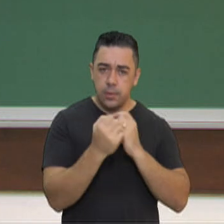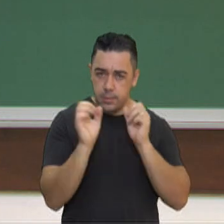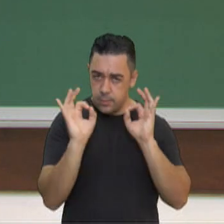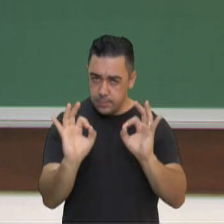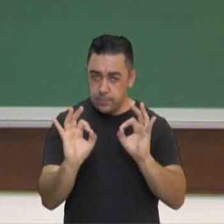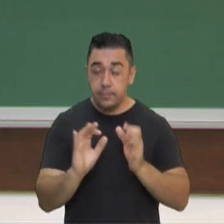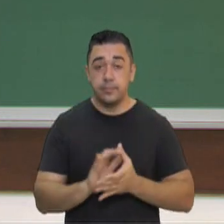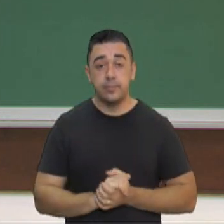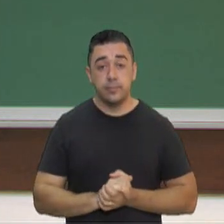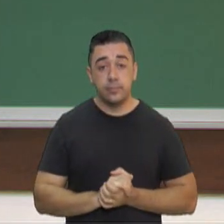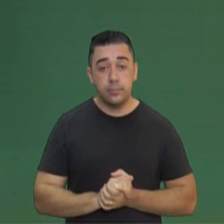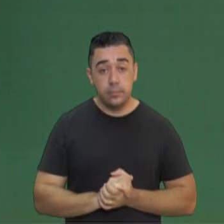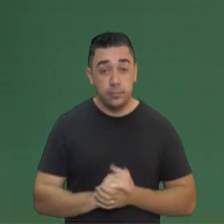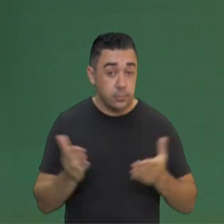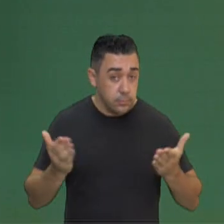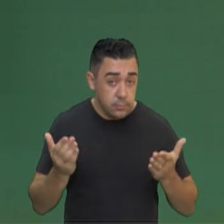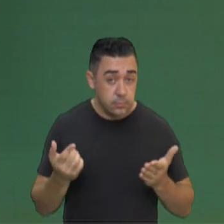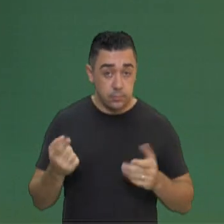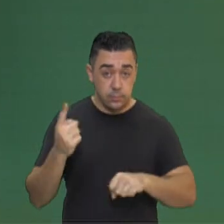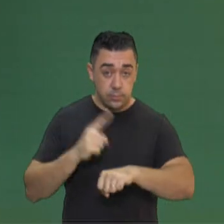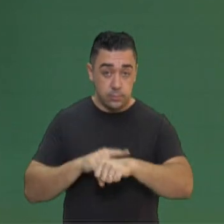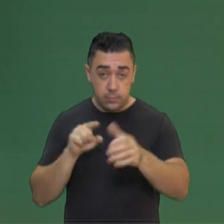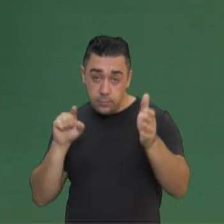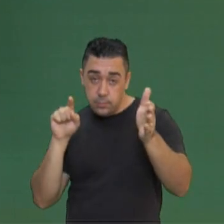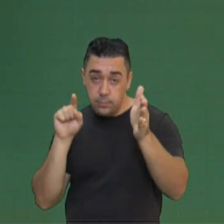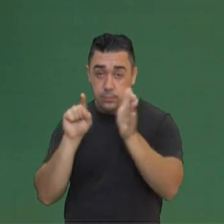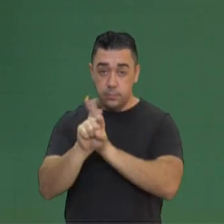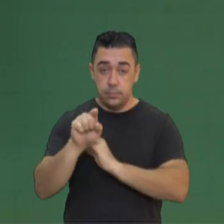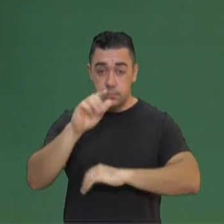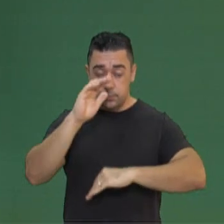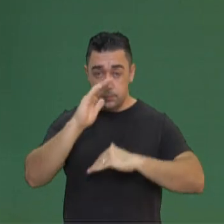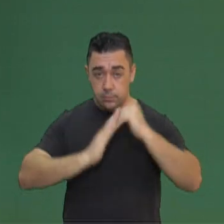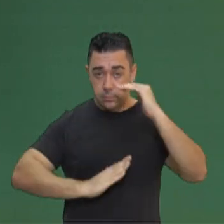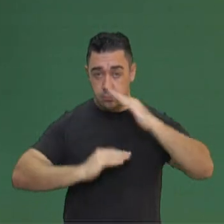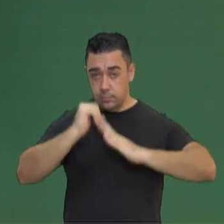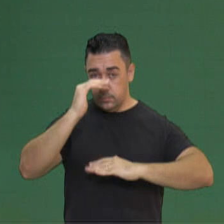certo? Chegou a hora da gente praticar um